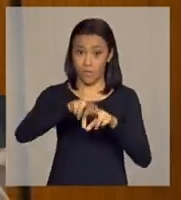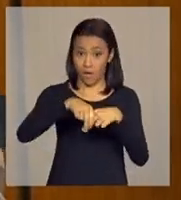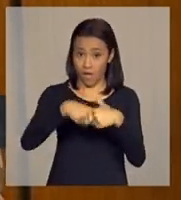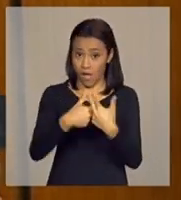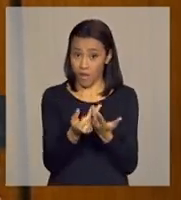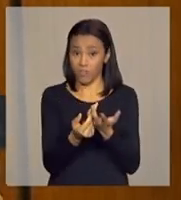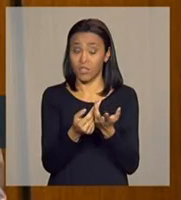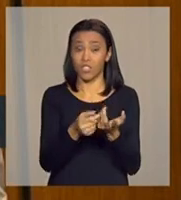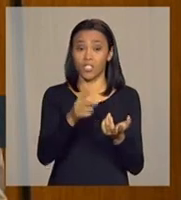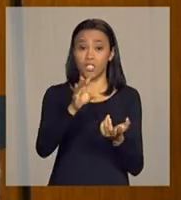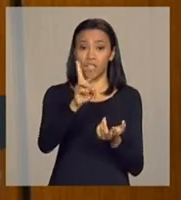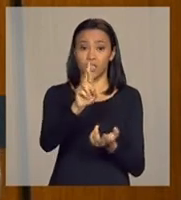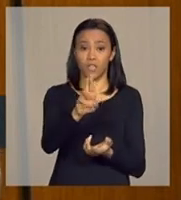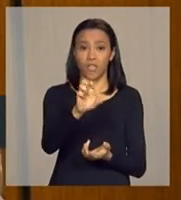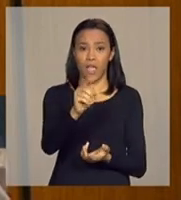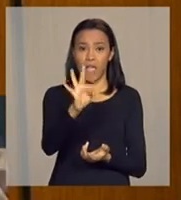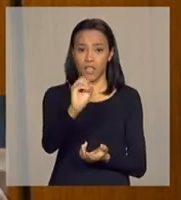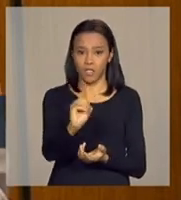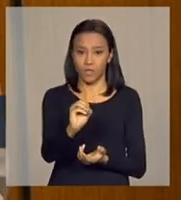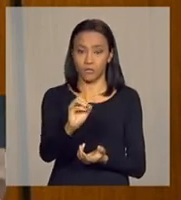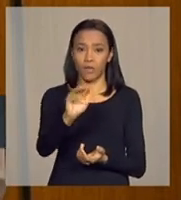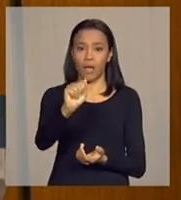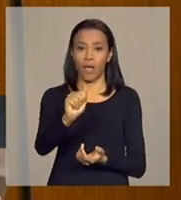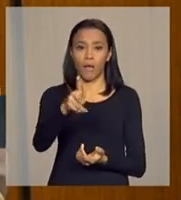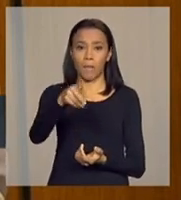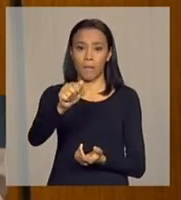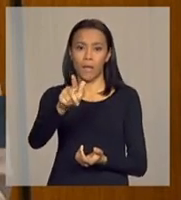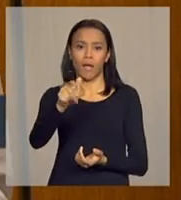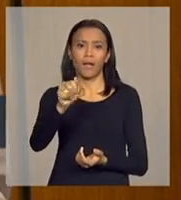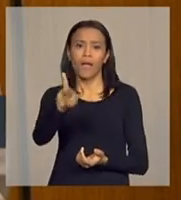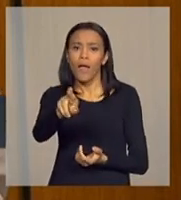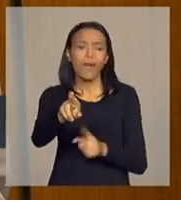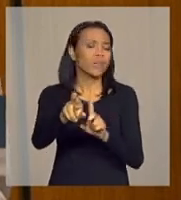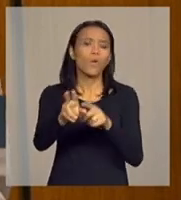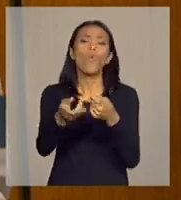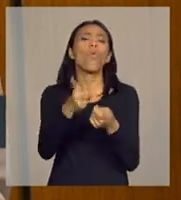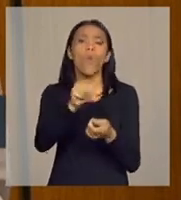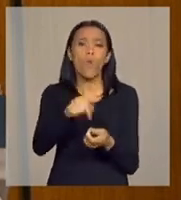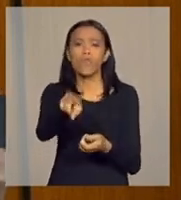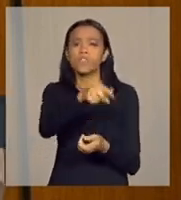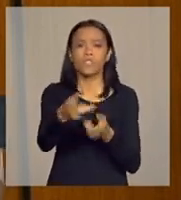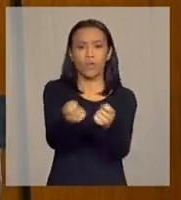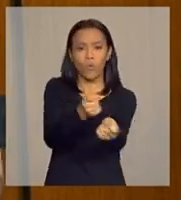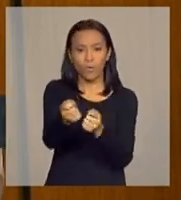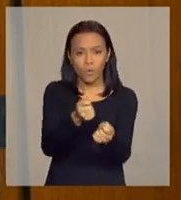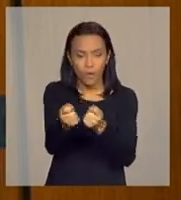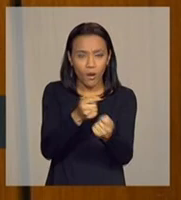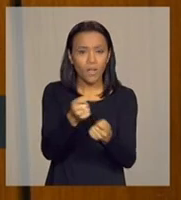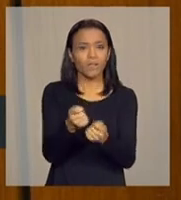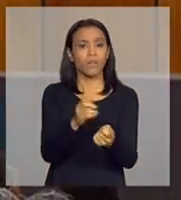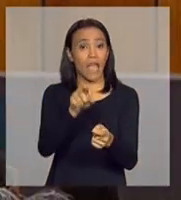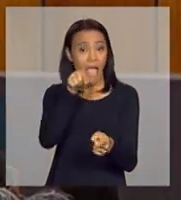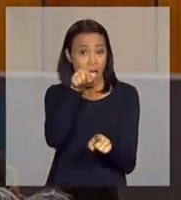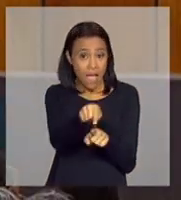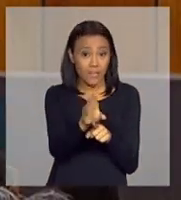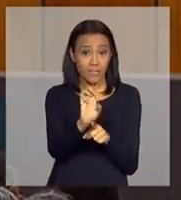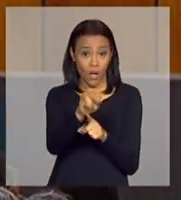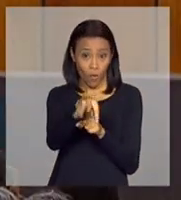a pagar ou de outra maneira como é que vocês estão controlando aí essa conta esse orçamento paralelo